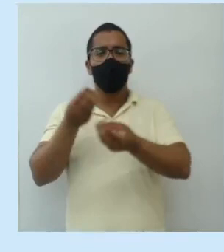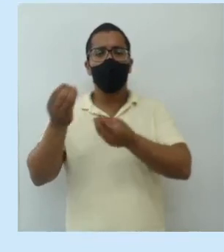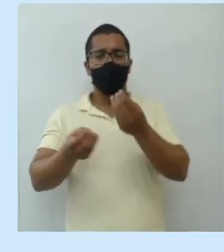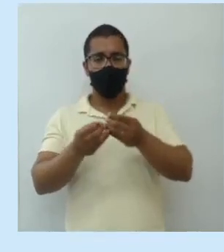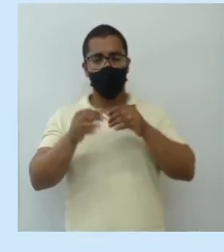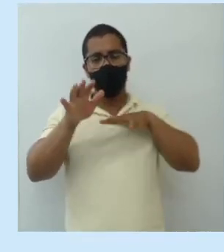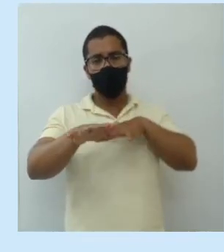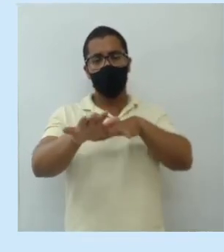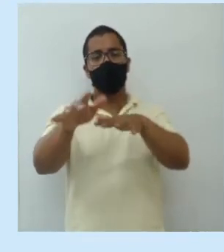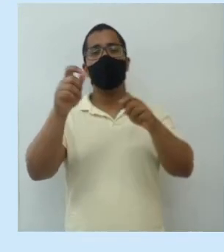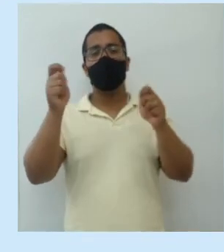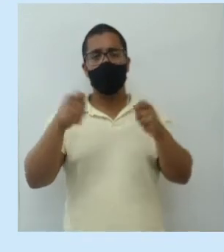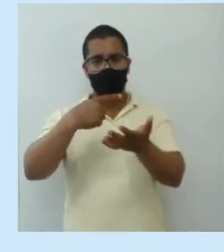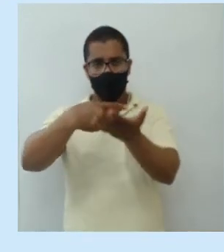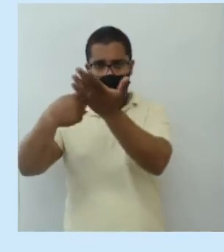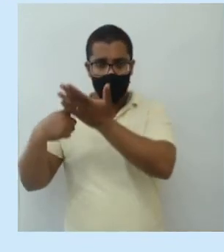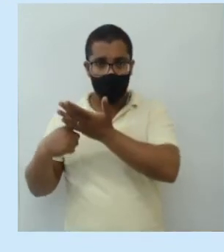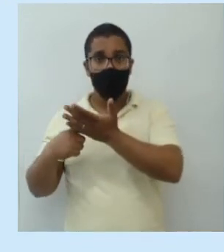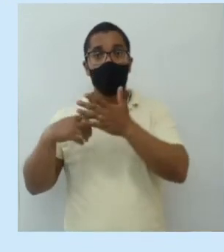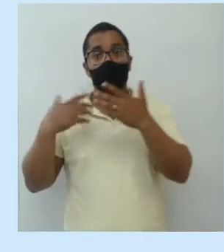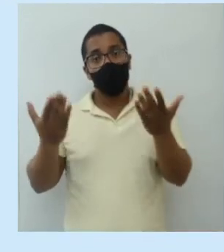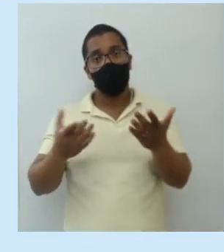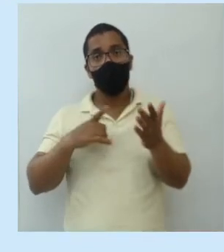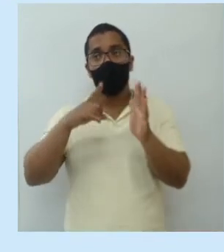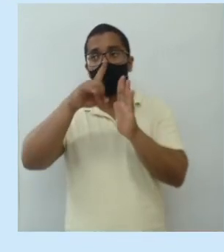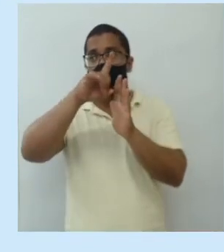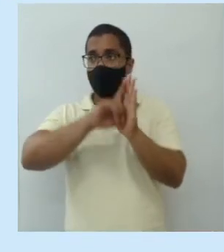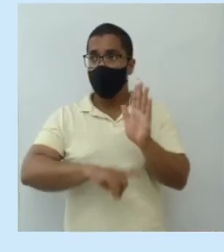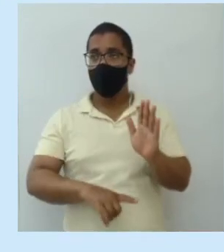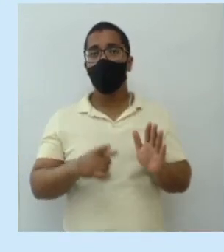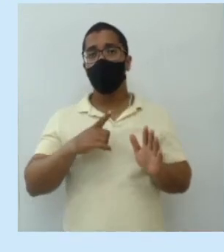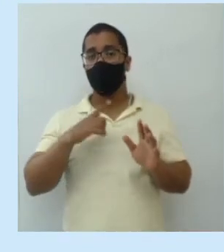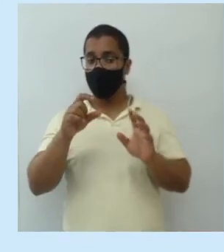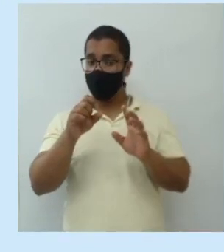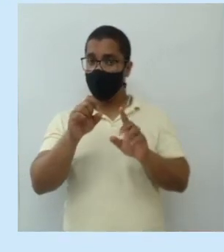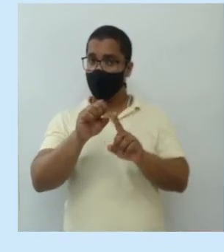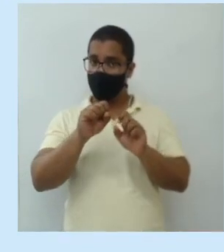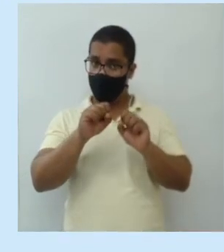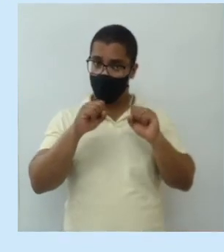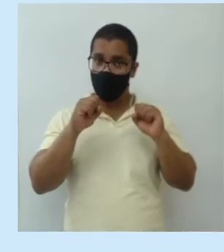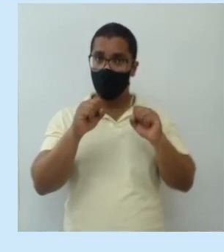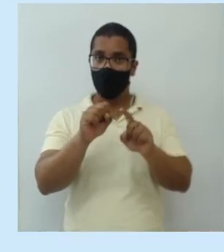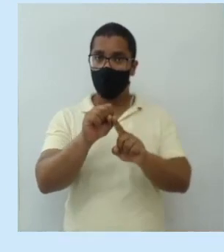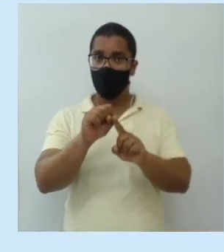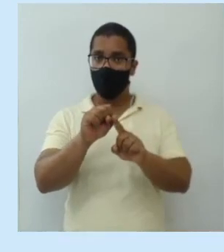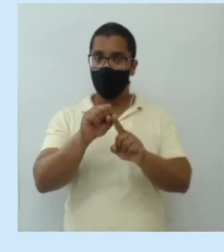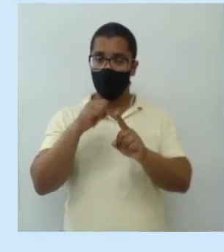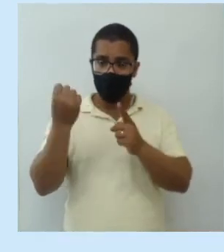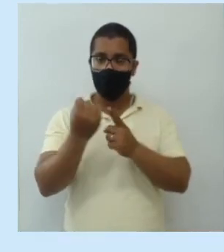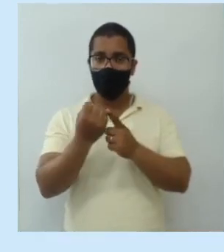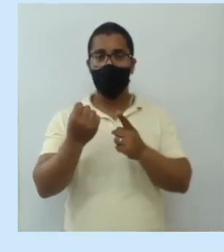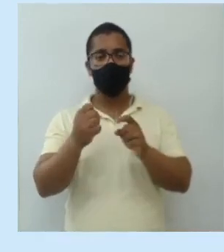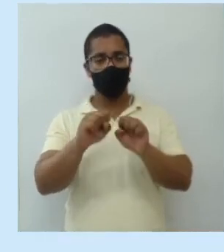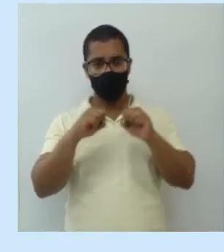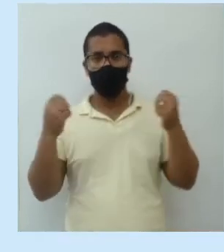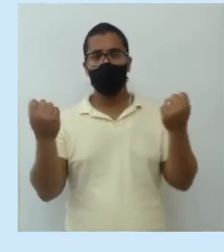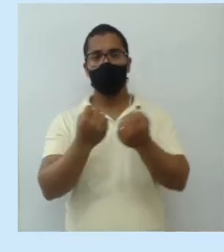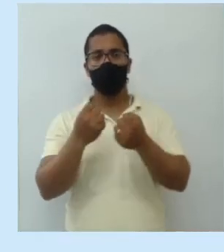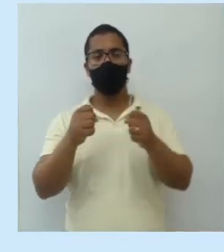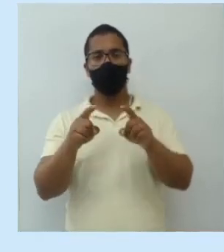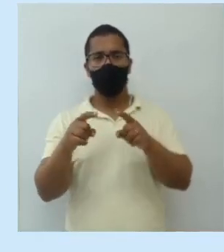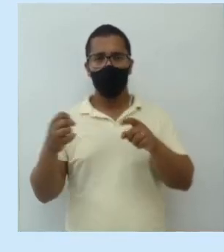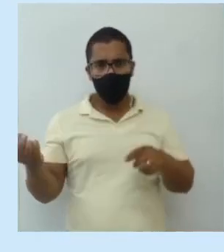desses movimentos. Então esses direitos, né, sociais e culturais modernos, eles vão,